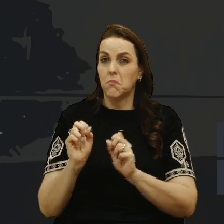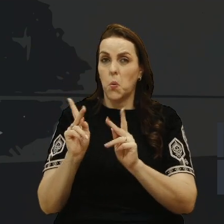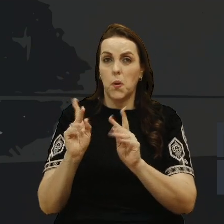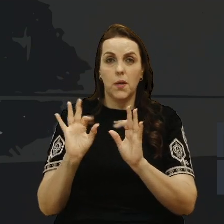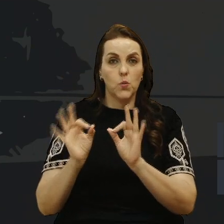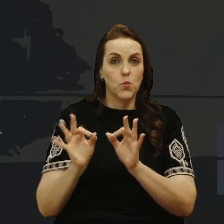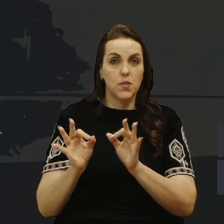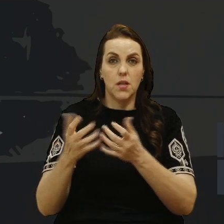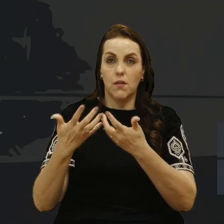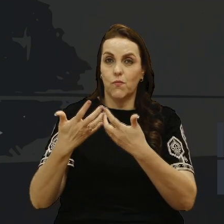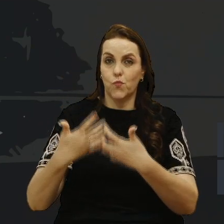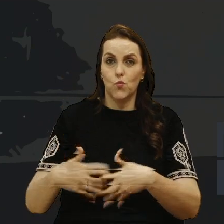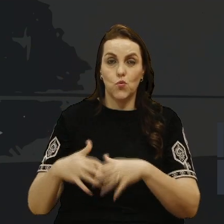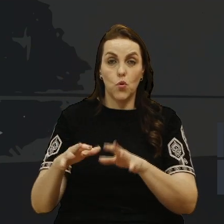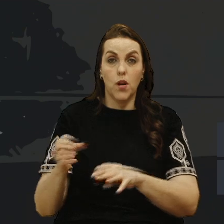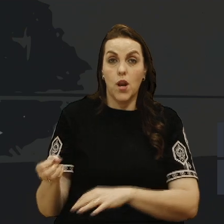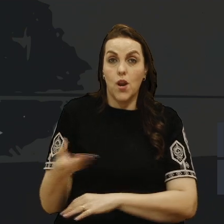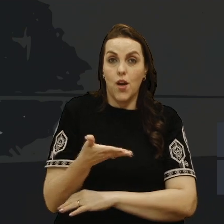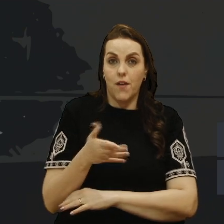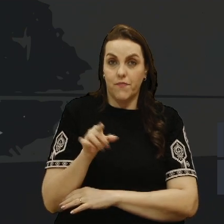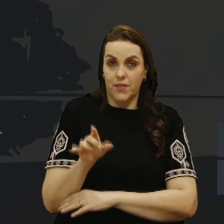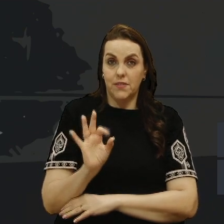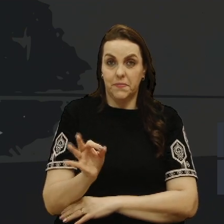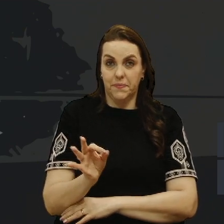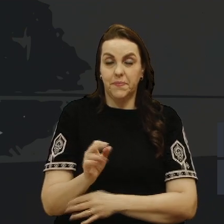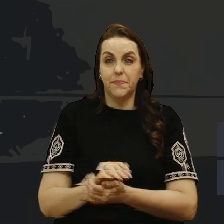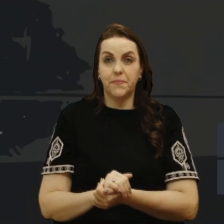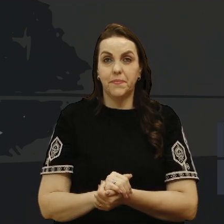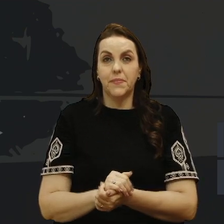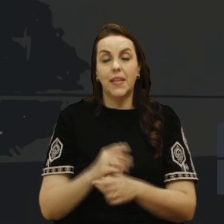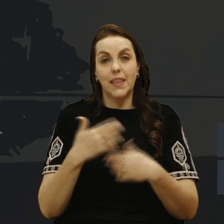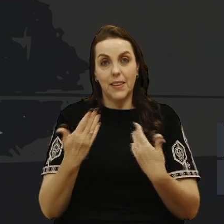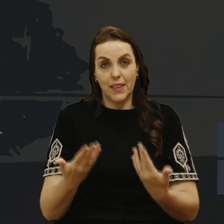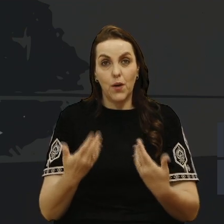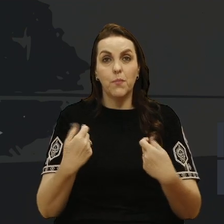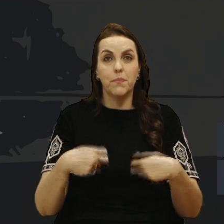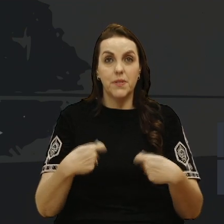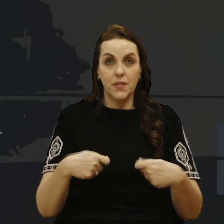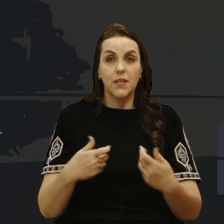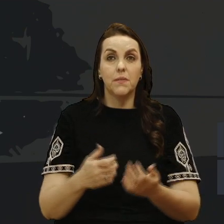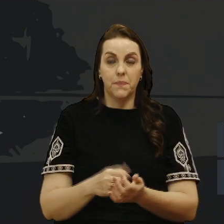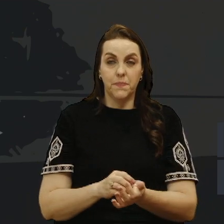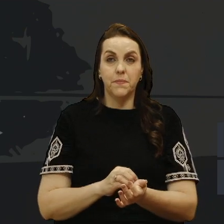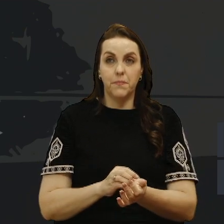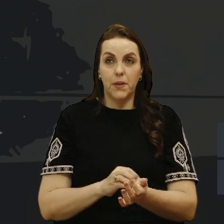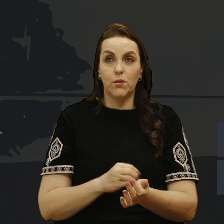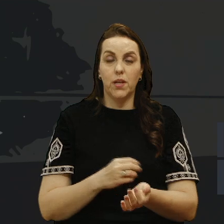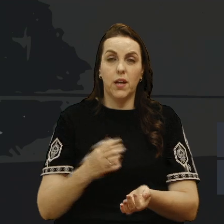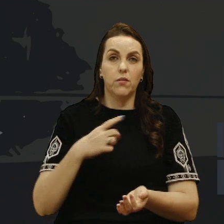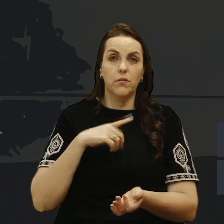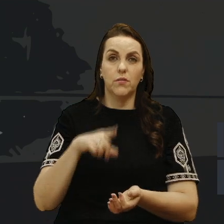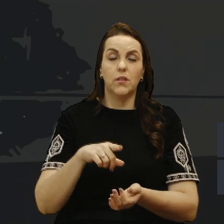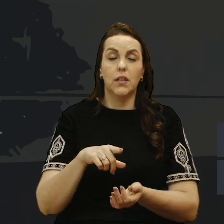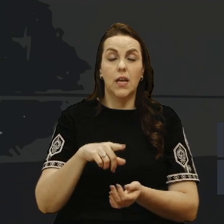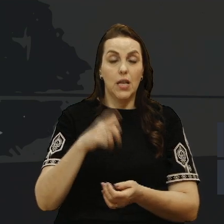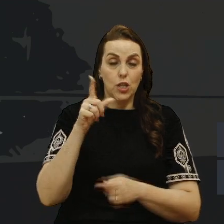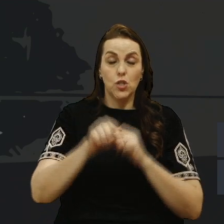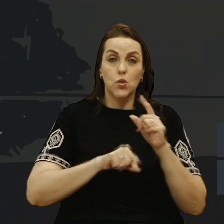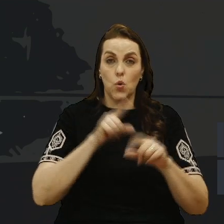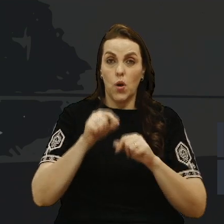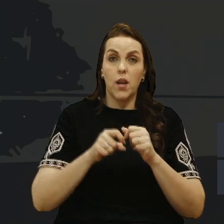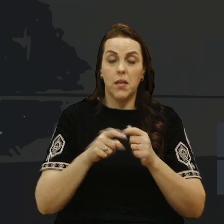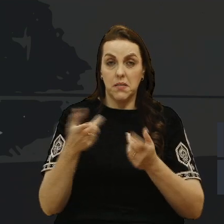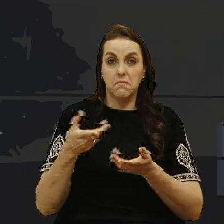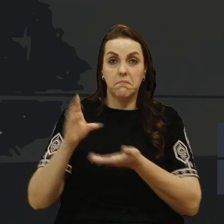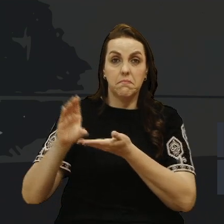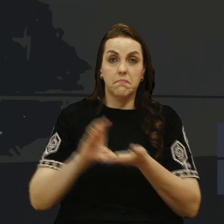estão novas, né? E que, então, a gente deixou para que ele escolhesse aonde ele gostaria de